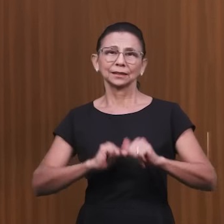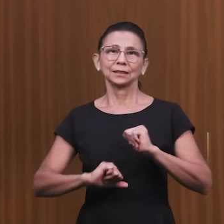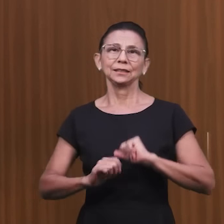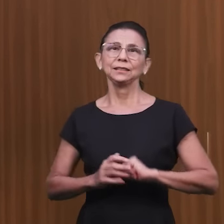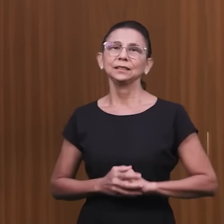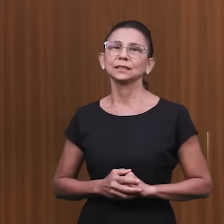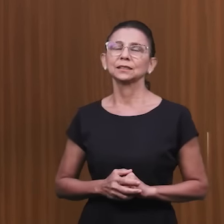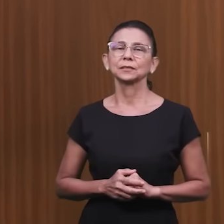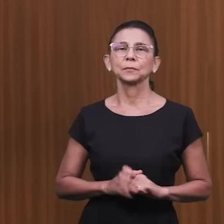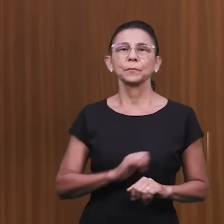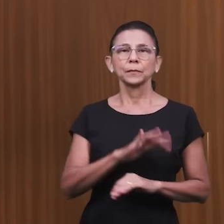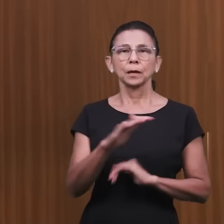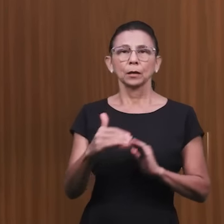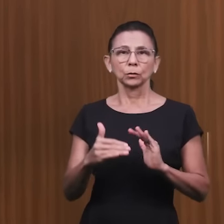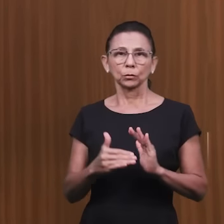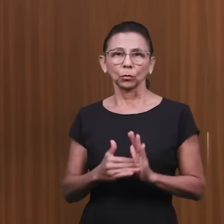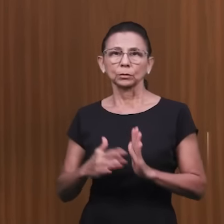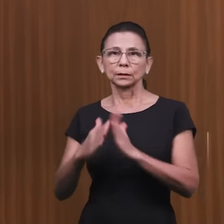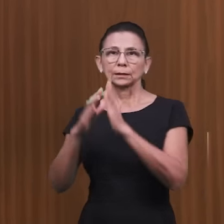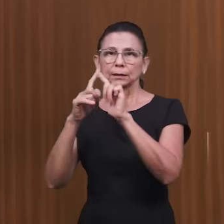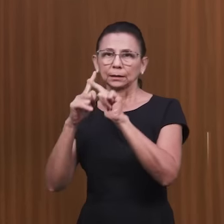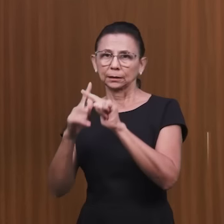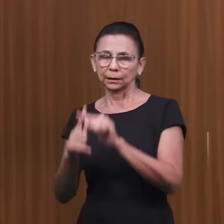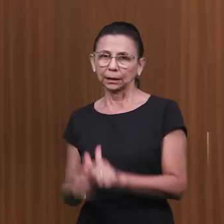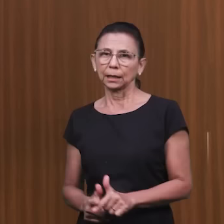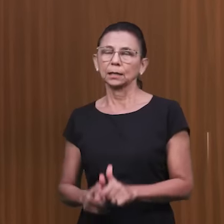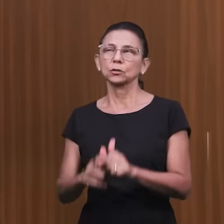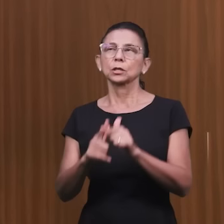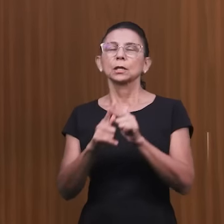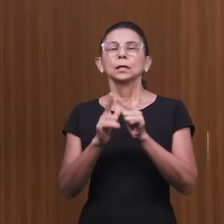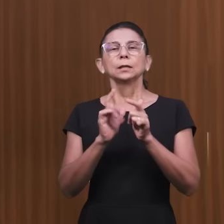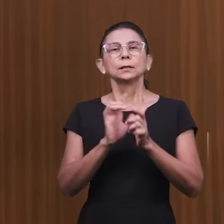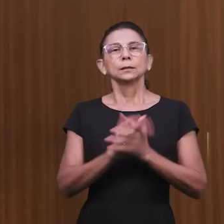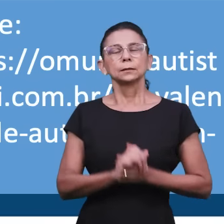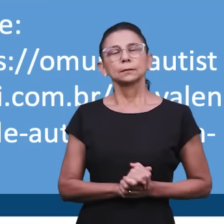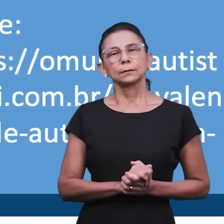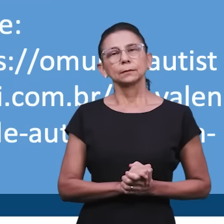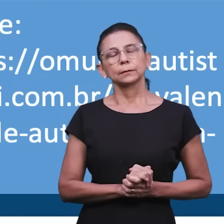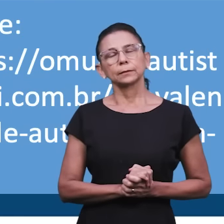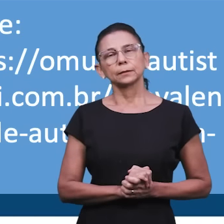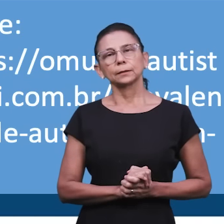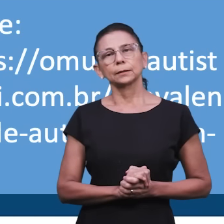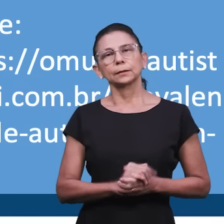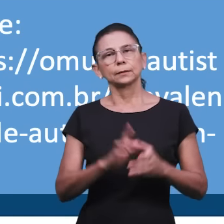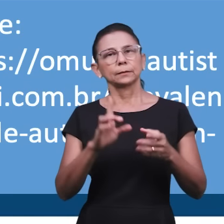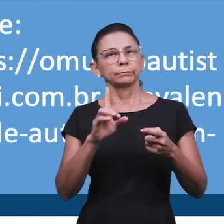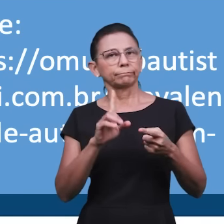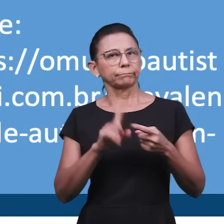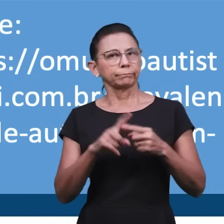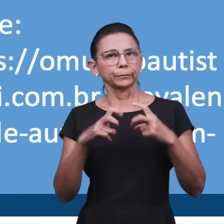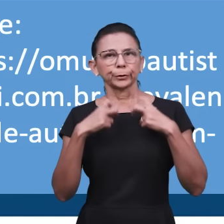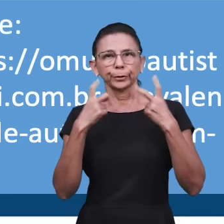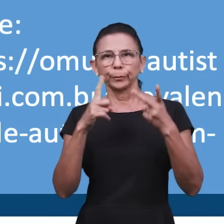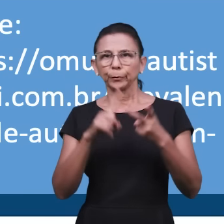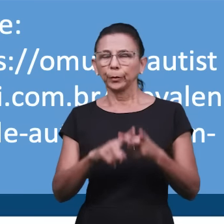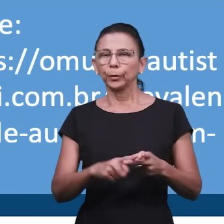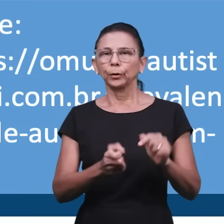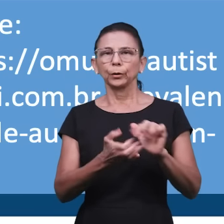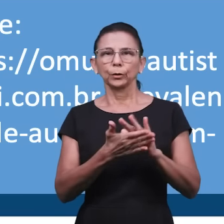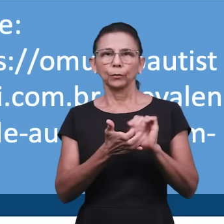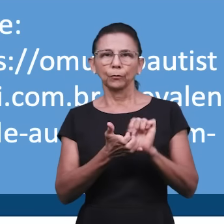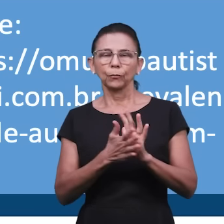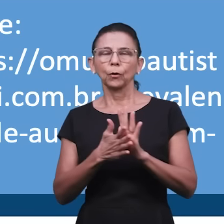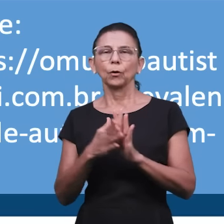for, nós temos o mesmo momento ali do culto. Então, nós temos aqui alguns dados estatísticos que mostram